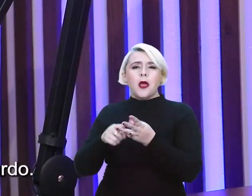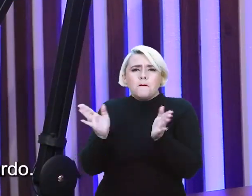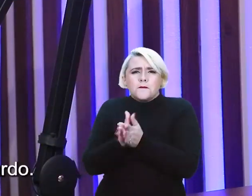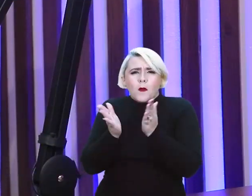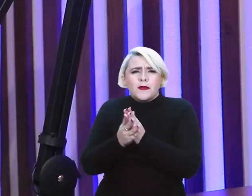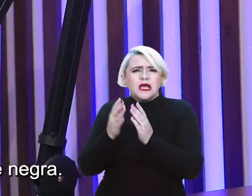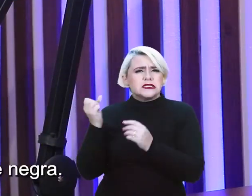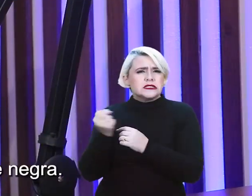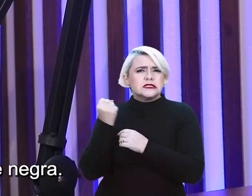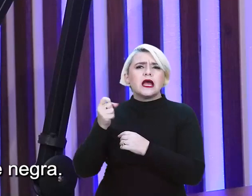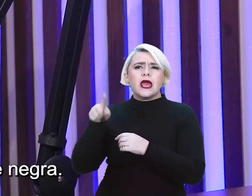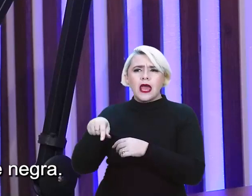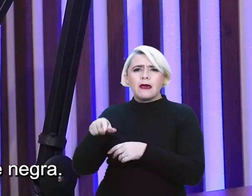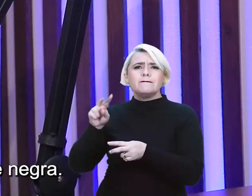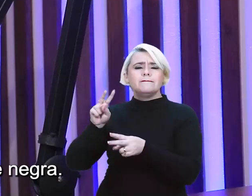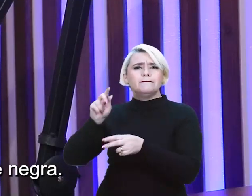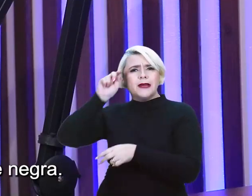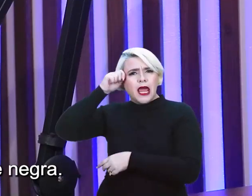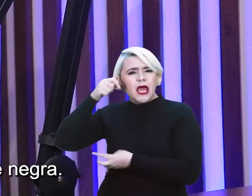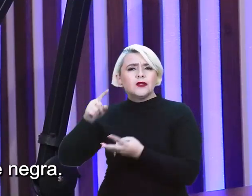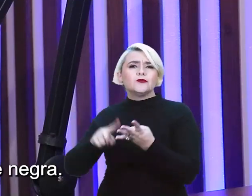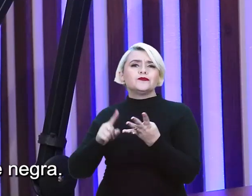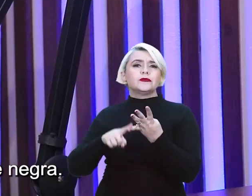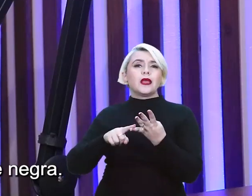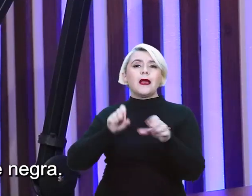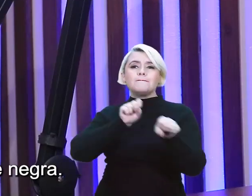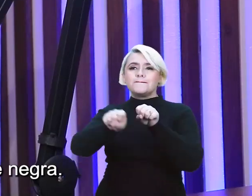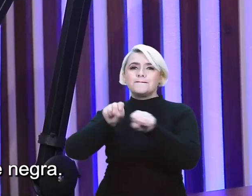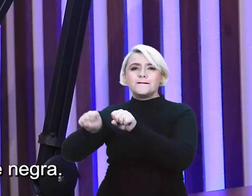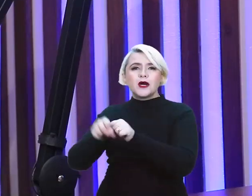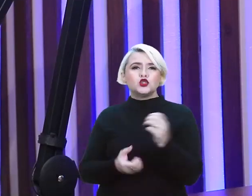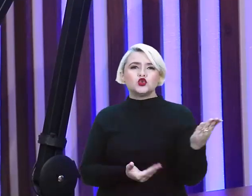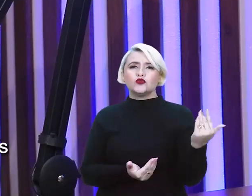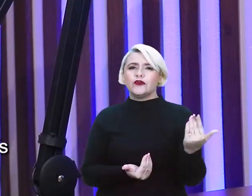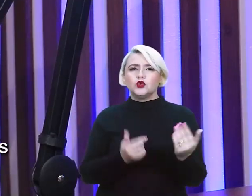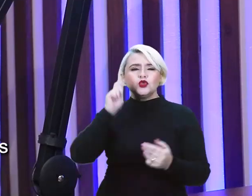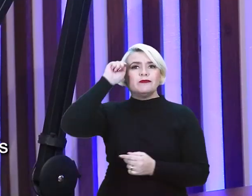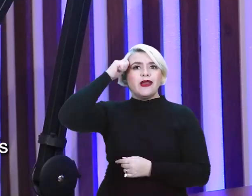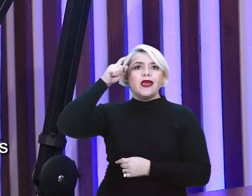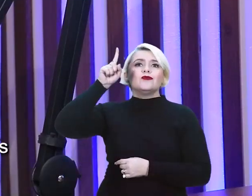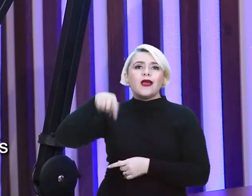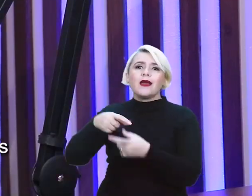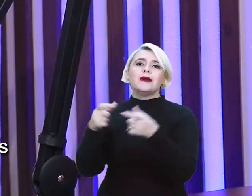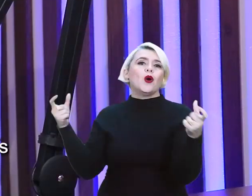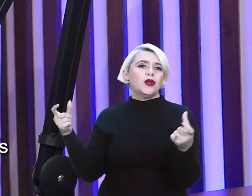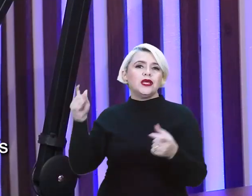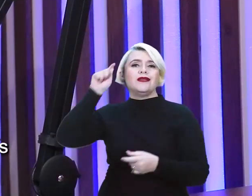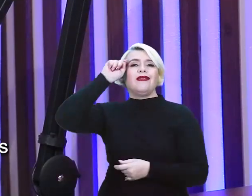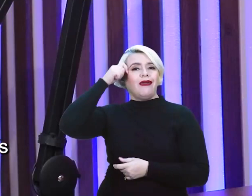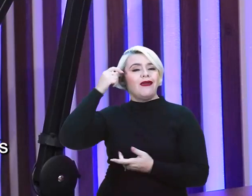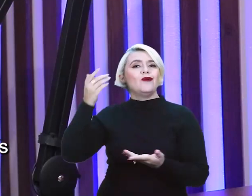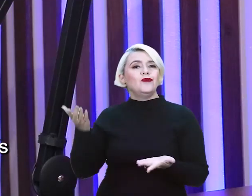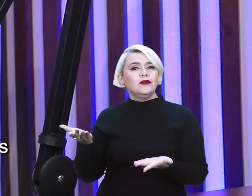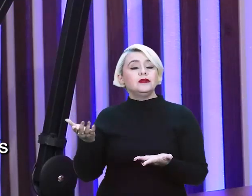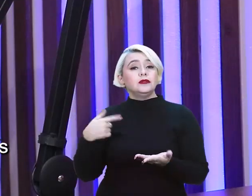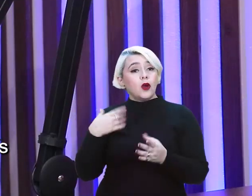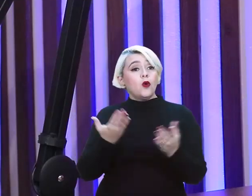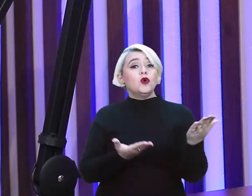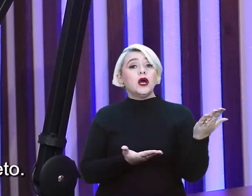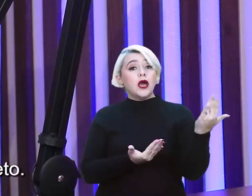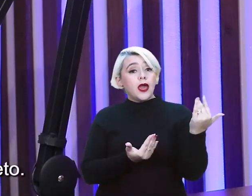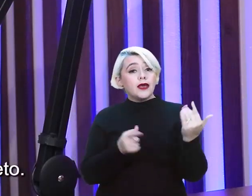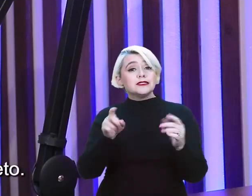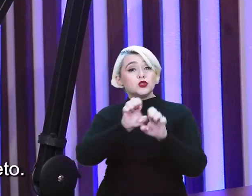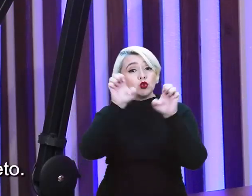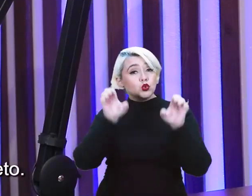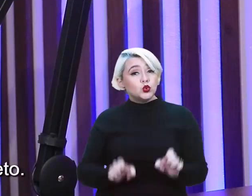preto e o pardo, a morte, assassinato da juventude negra. Então, essa estrutura de país é preciso ser discutida